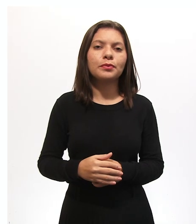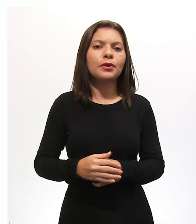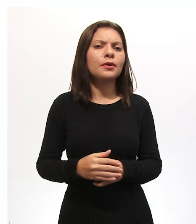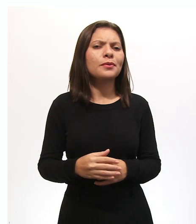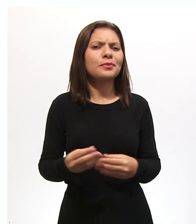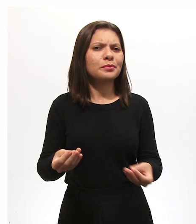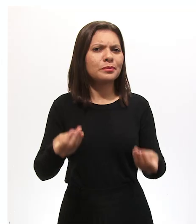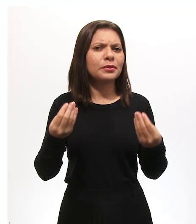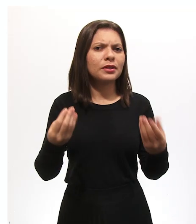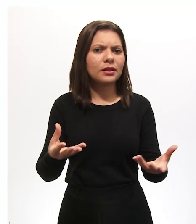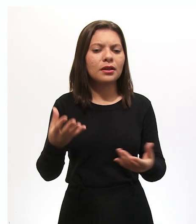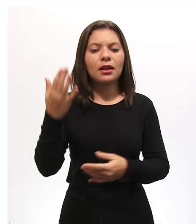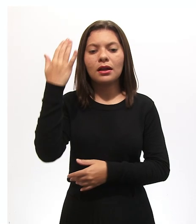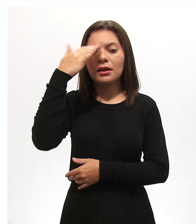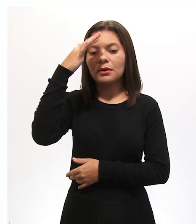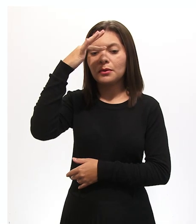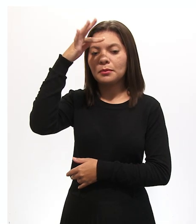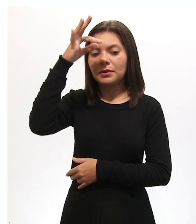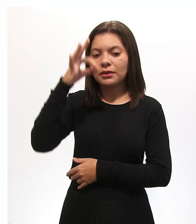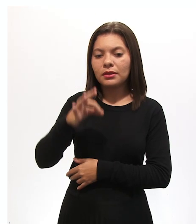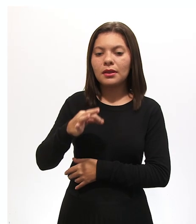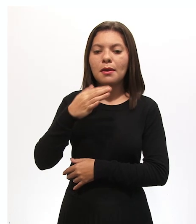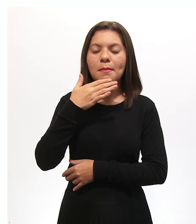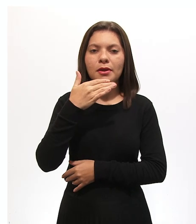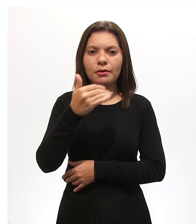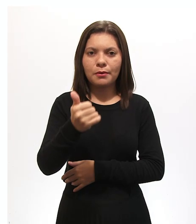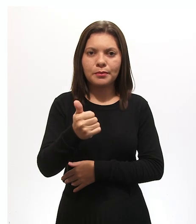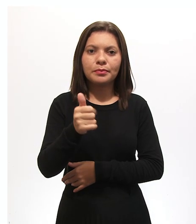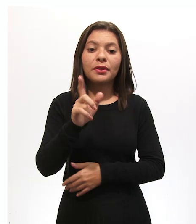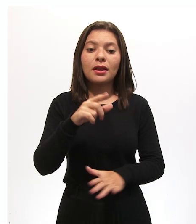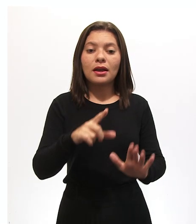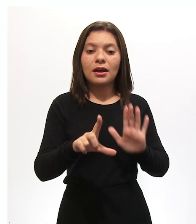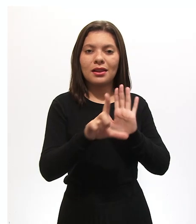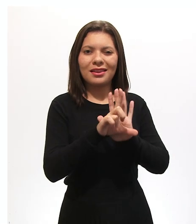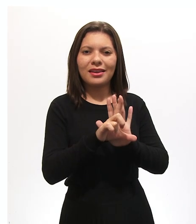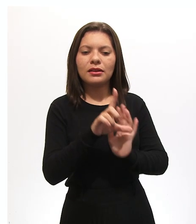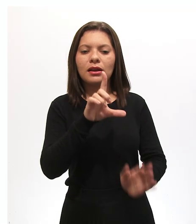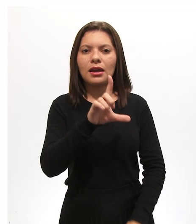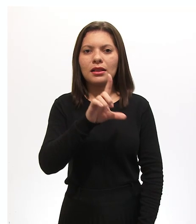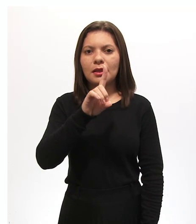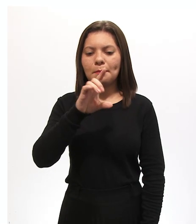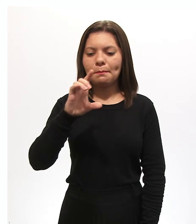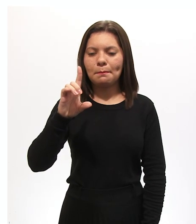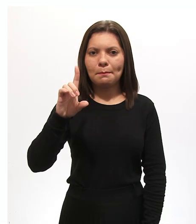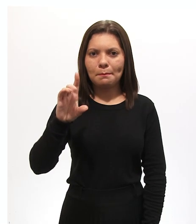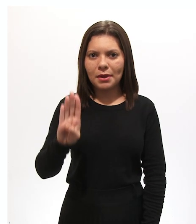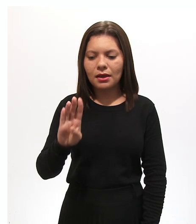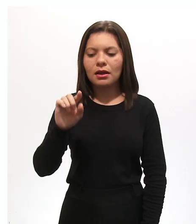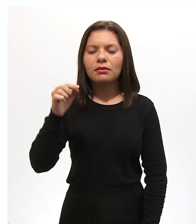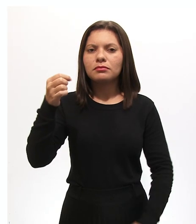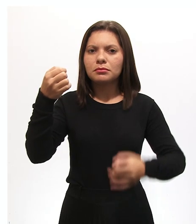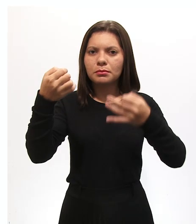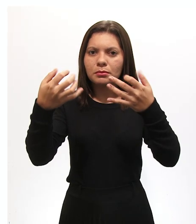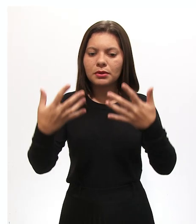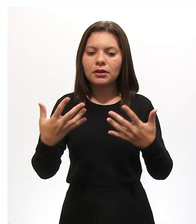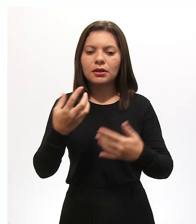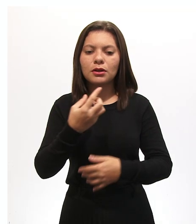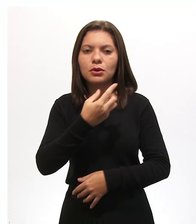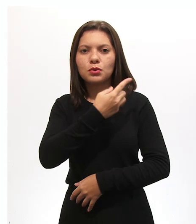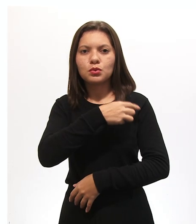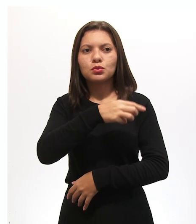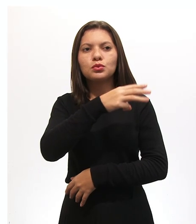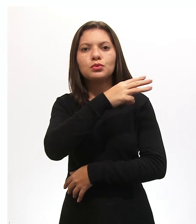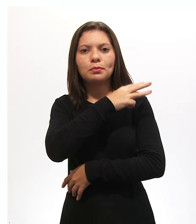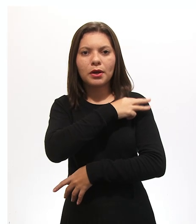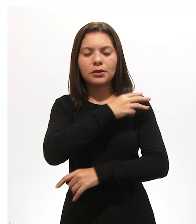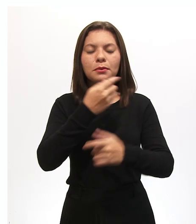Para compreender melhor, ela é quem determina o ensino médio, para que no ensino médio tenha uma